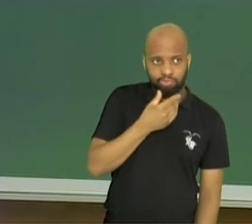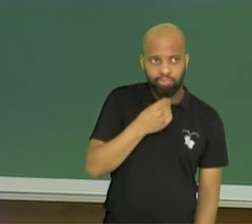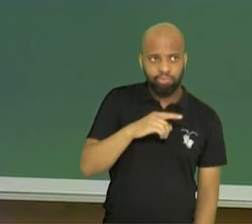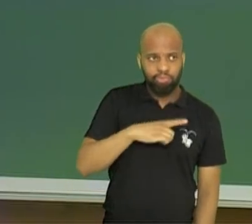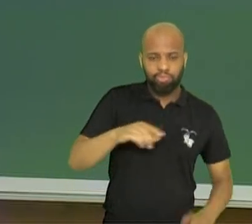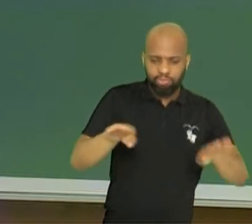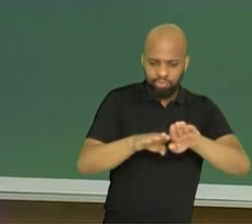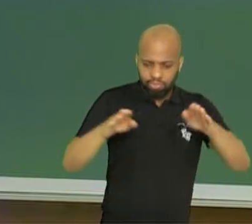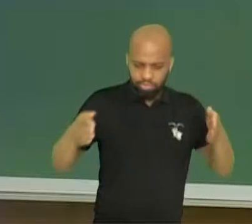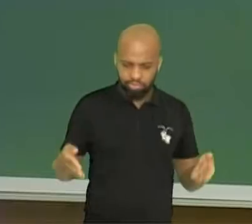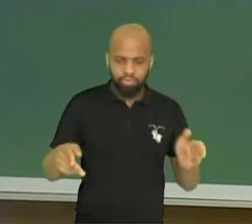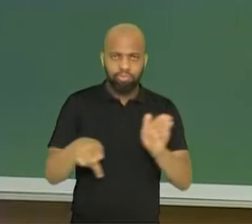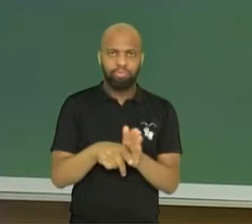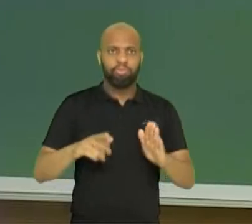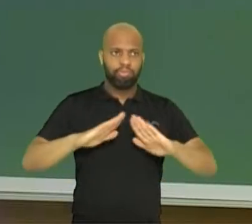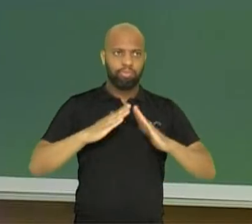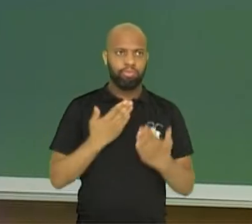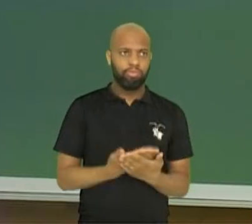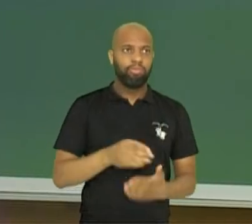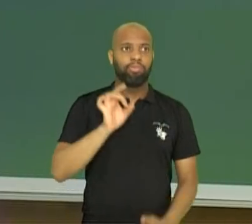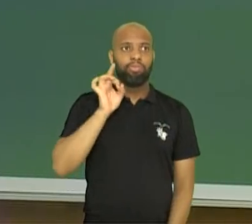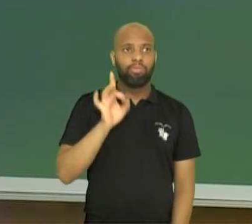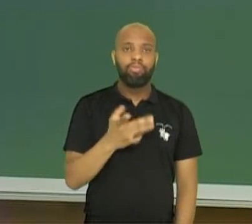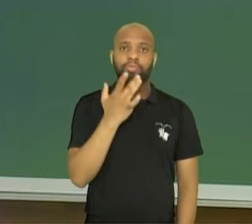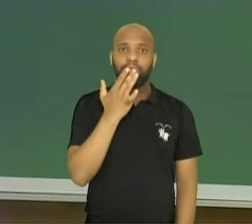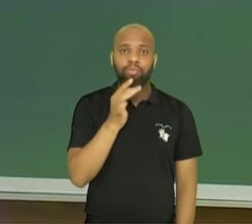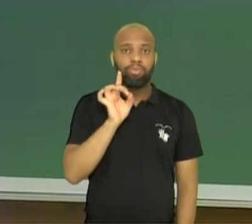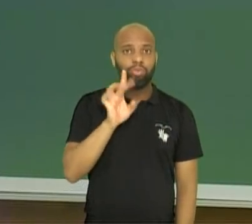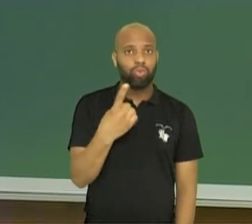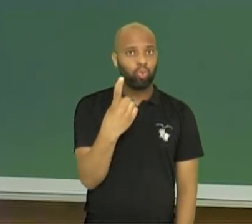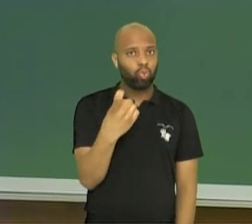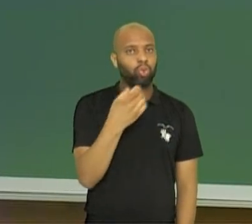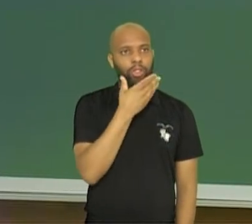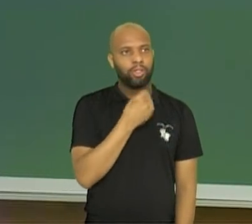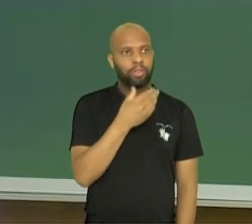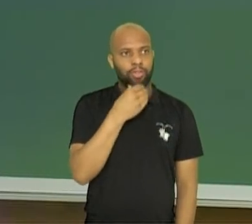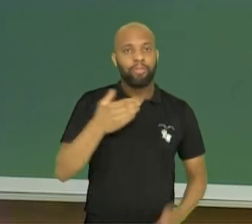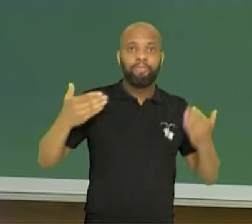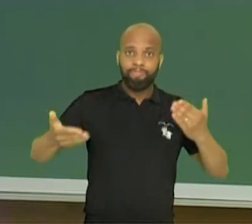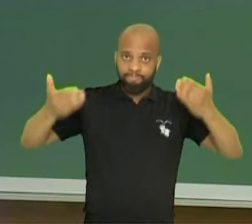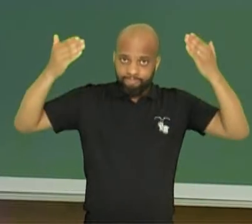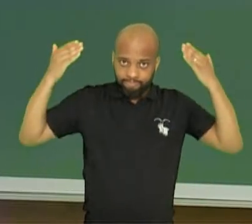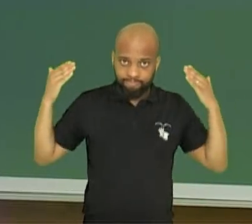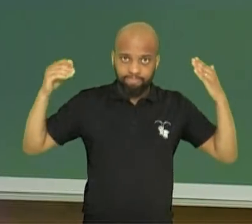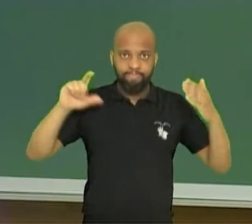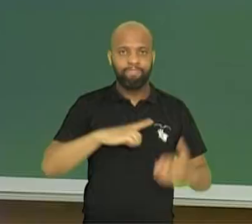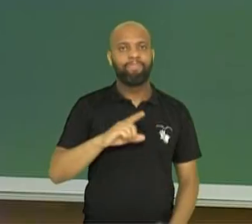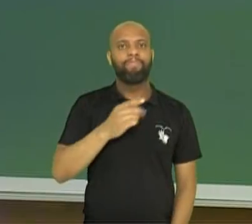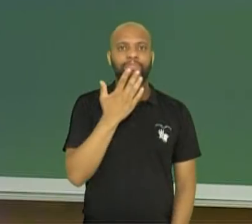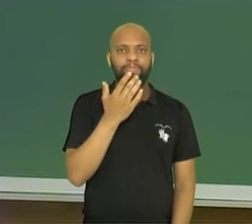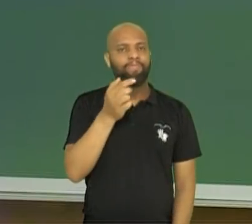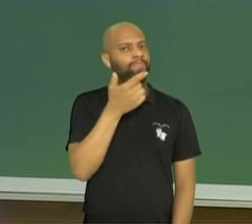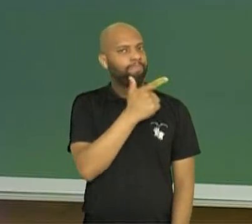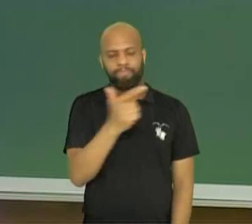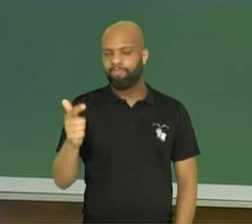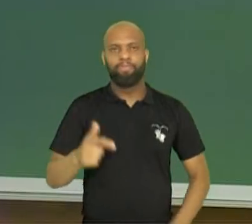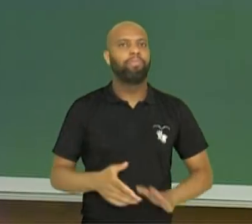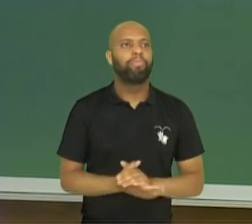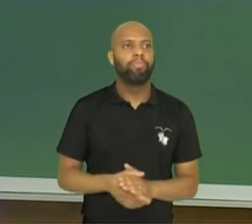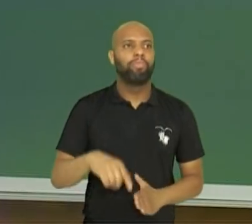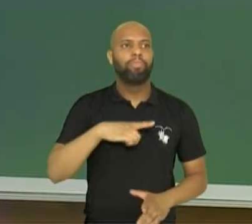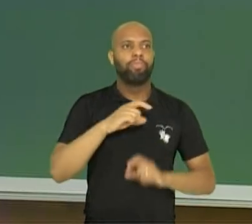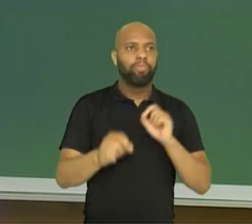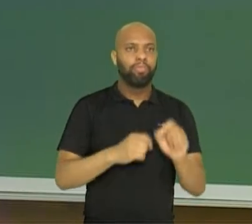carteira escolar. Veja que só ele está colorido, né? Os demais ao fundo não. Então, isso traz ali também